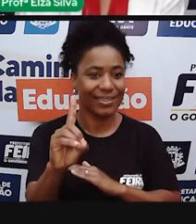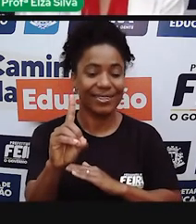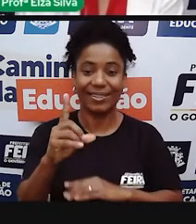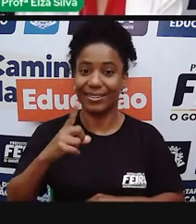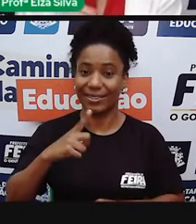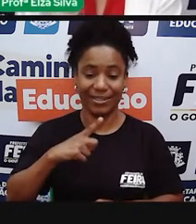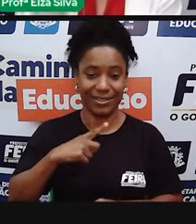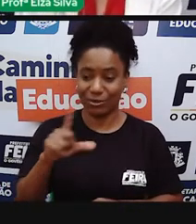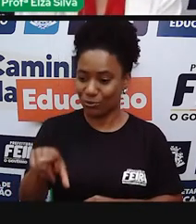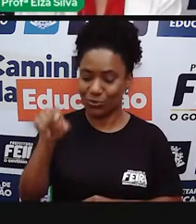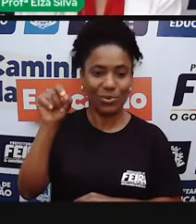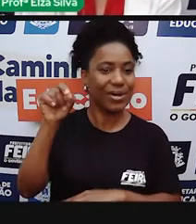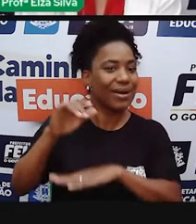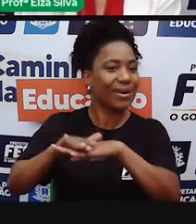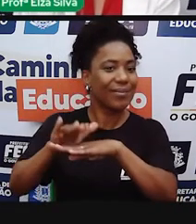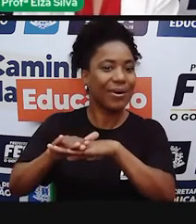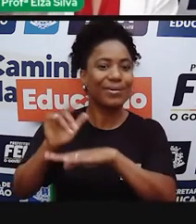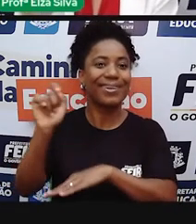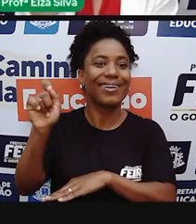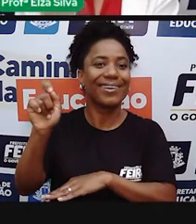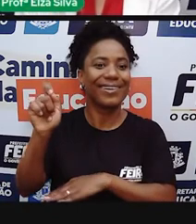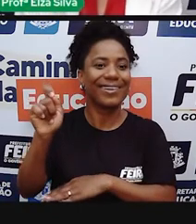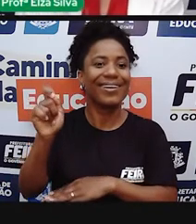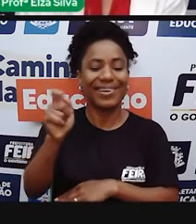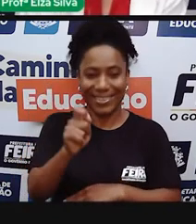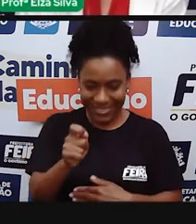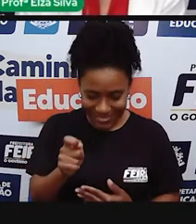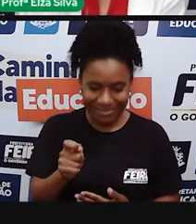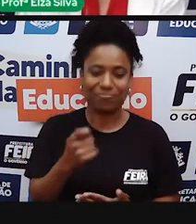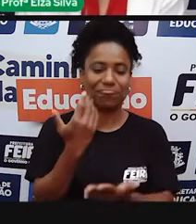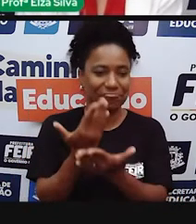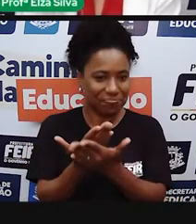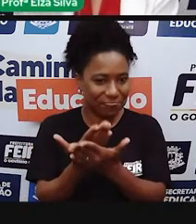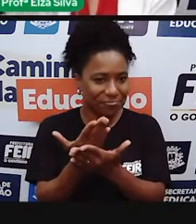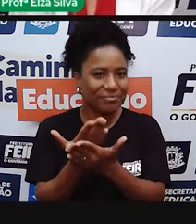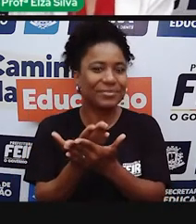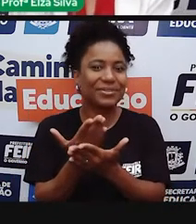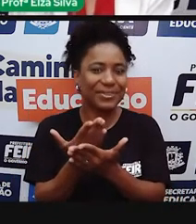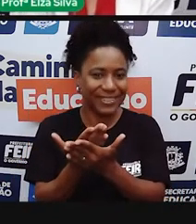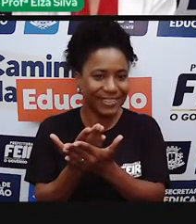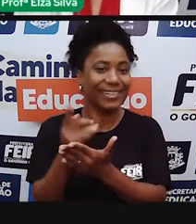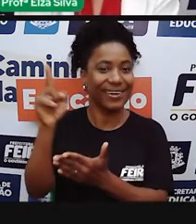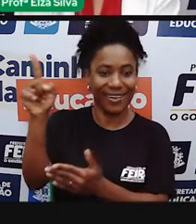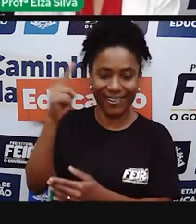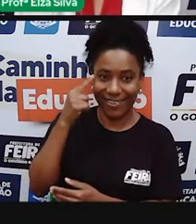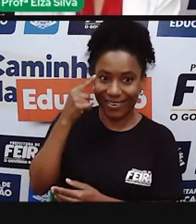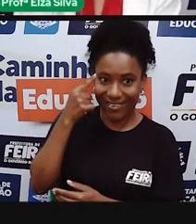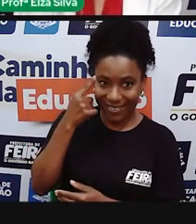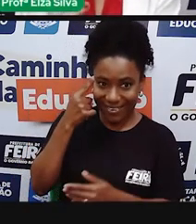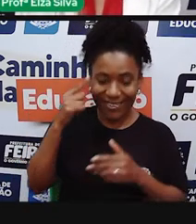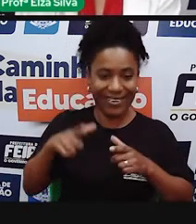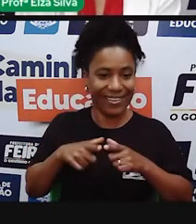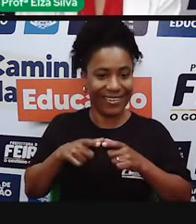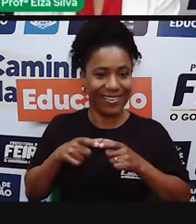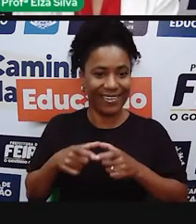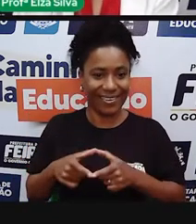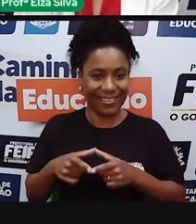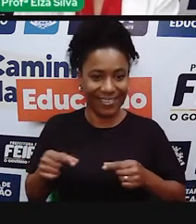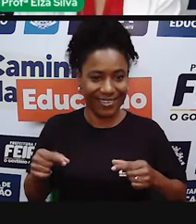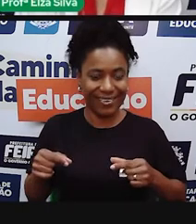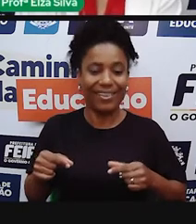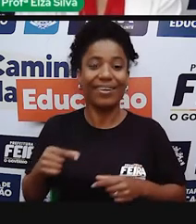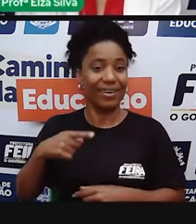porque foram estudantes do ensino fundamental do Japão que ajudaram